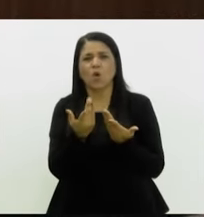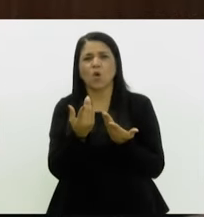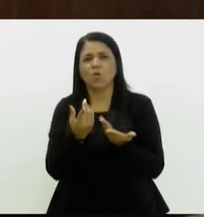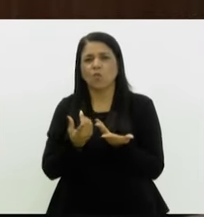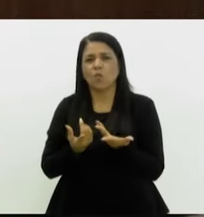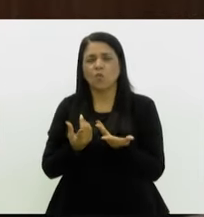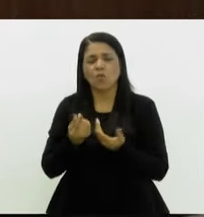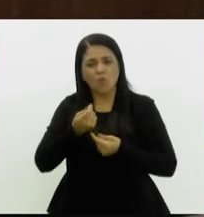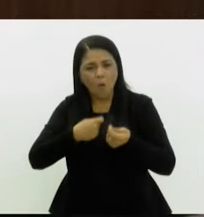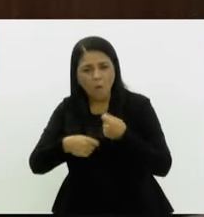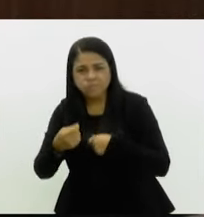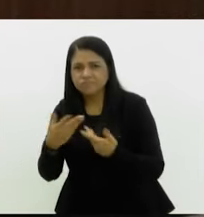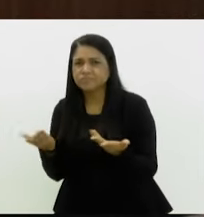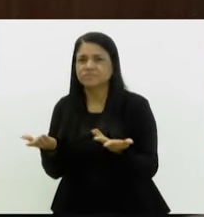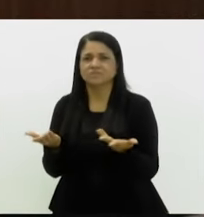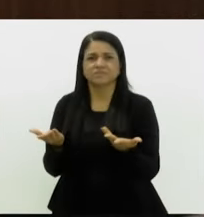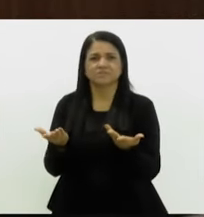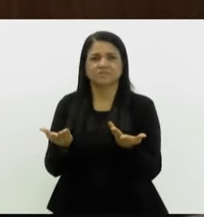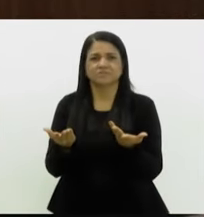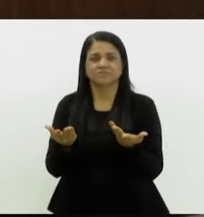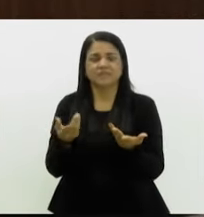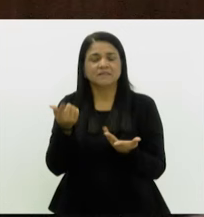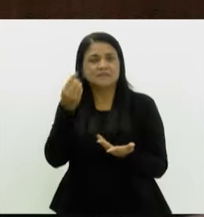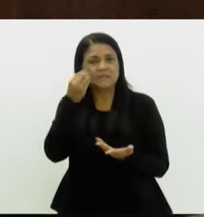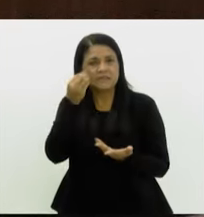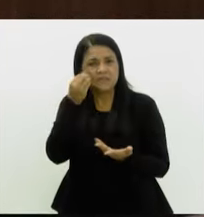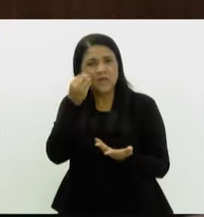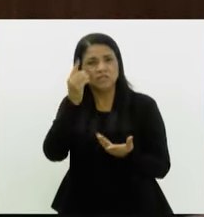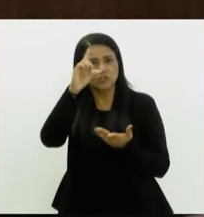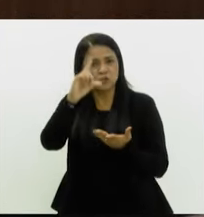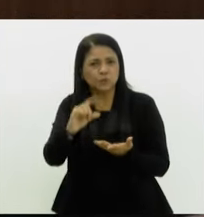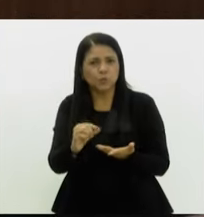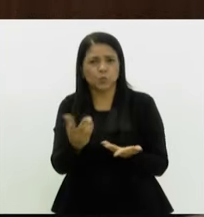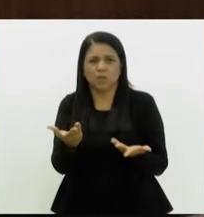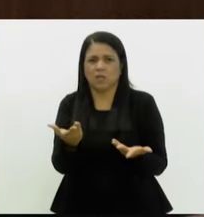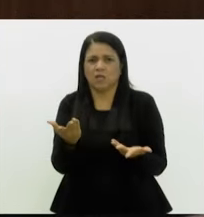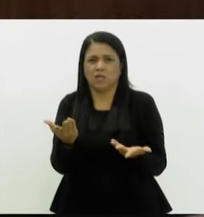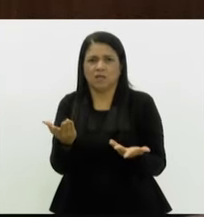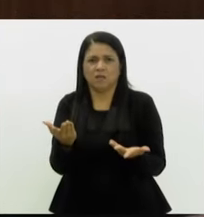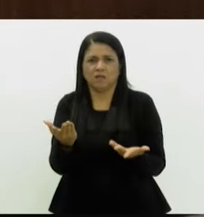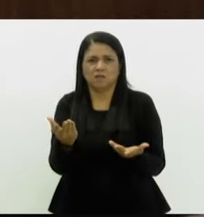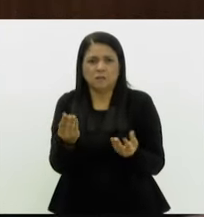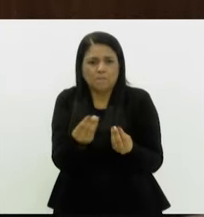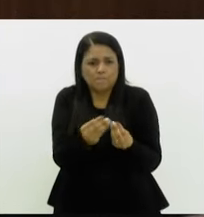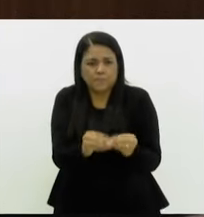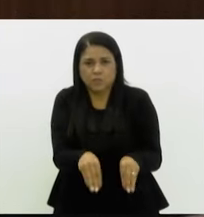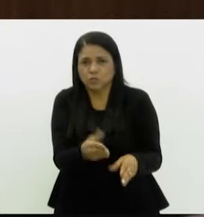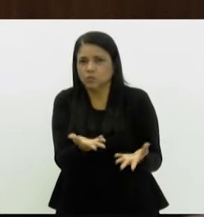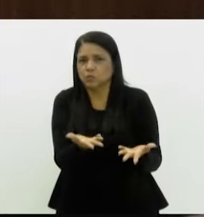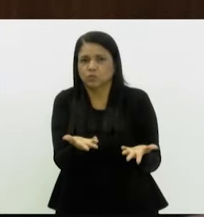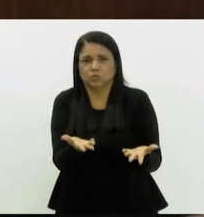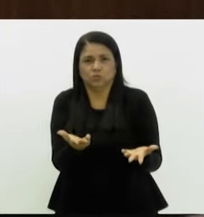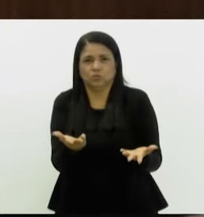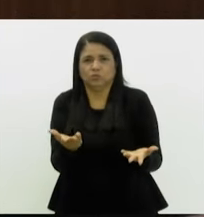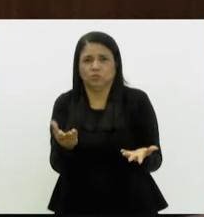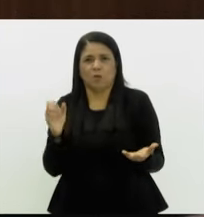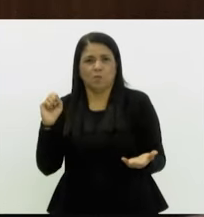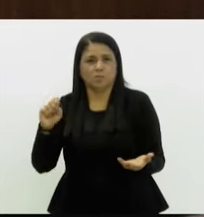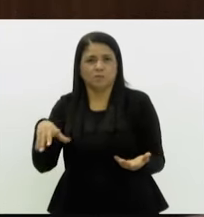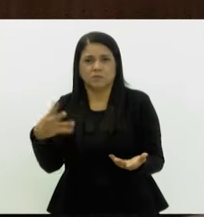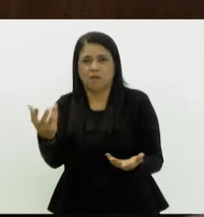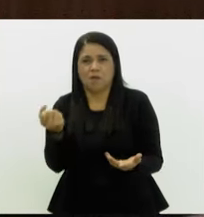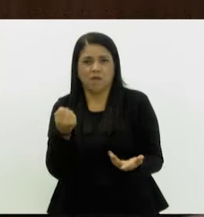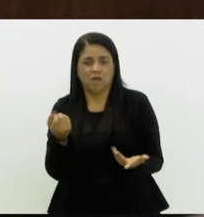disso, etc., para a gente sair dessa tragédia que a gente vive. Quase todos